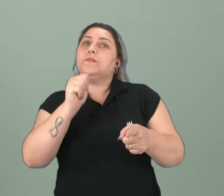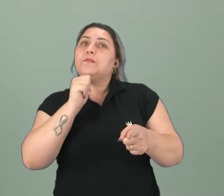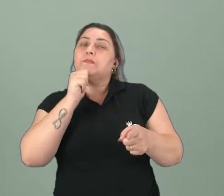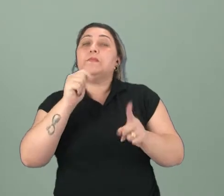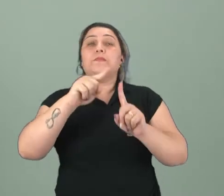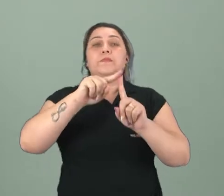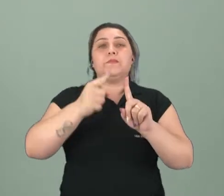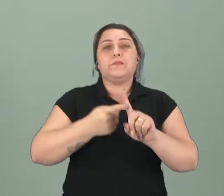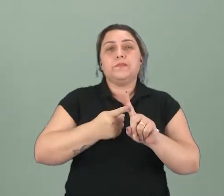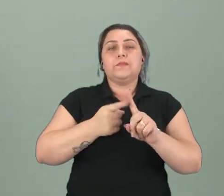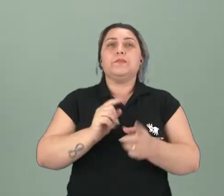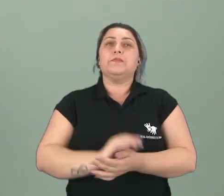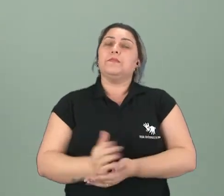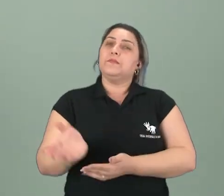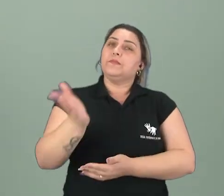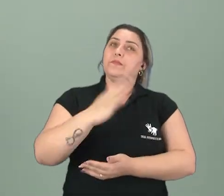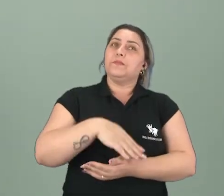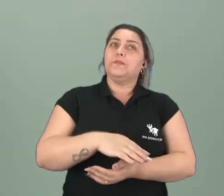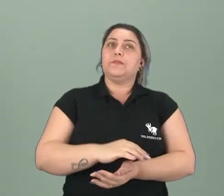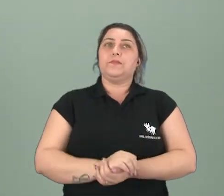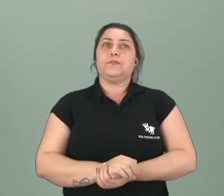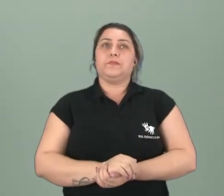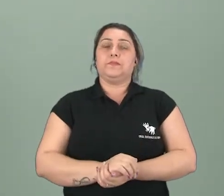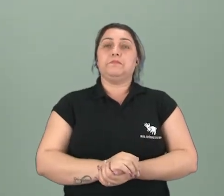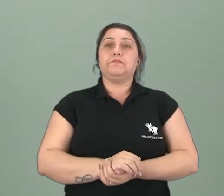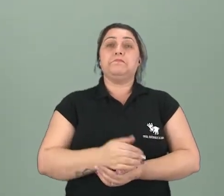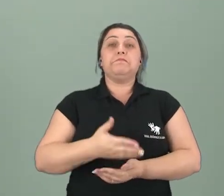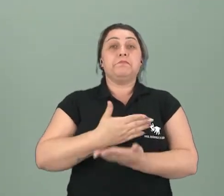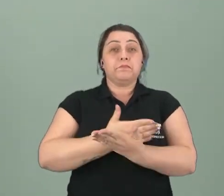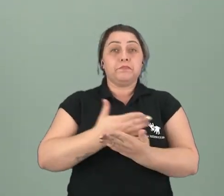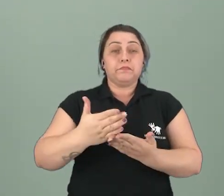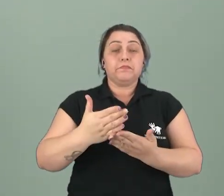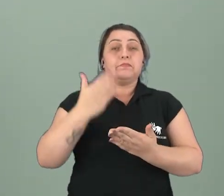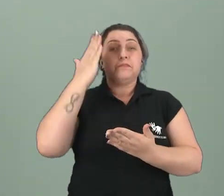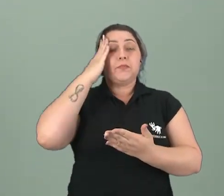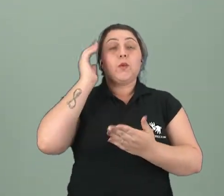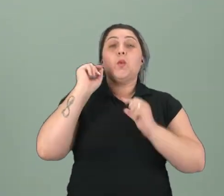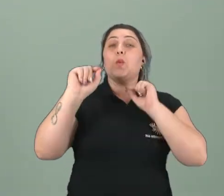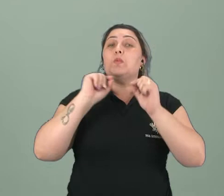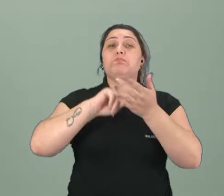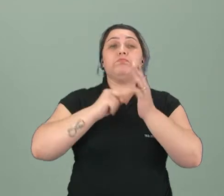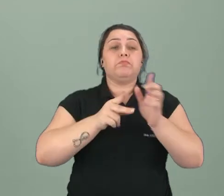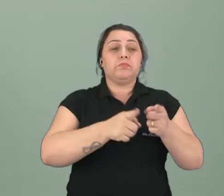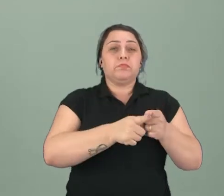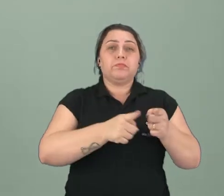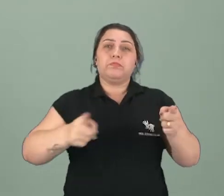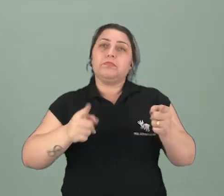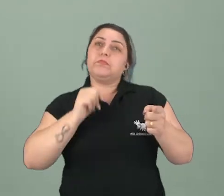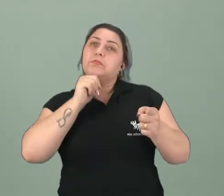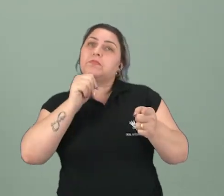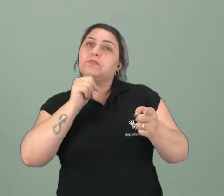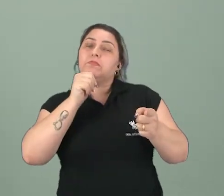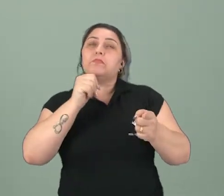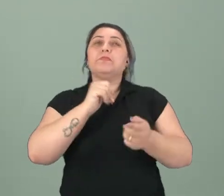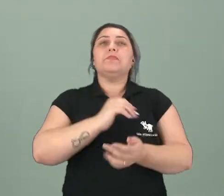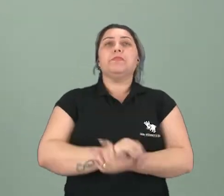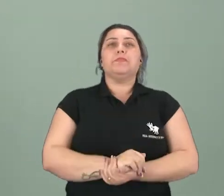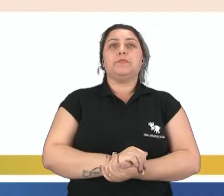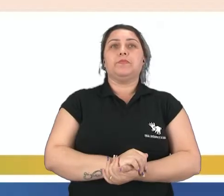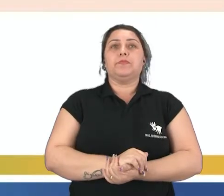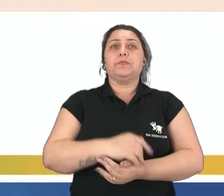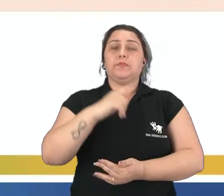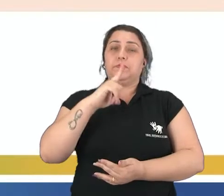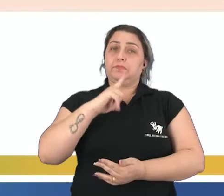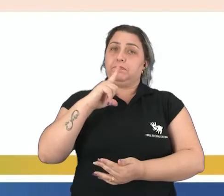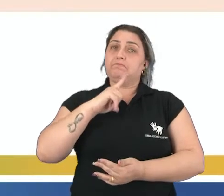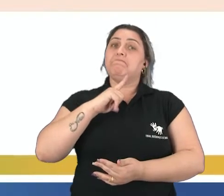e gravidez. Vamos lá? Então, para começar, vamos entender o que é o ciclo menstrual. Ciclo menstrual a gente tem